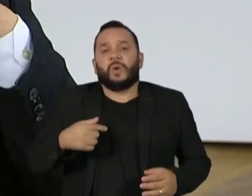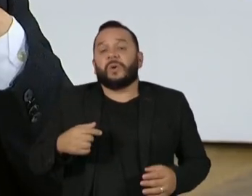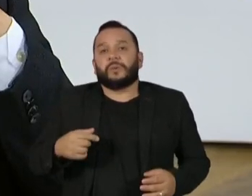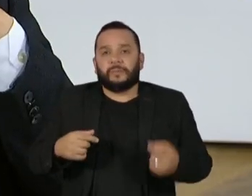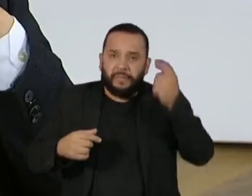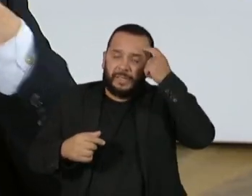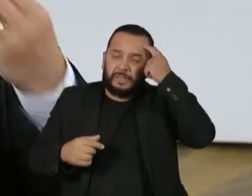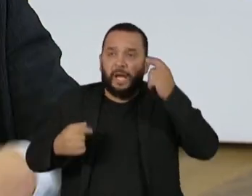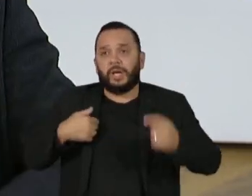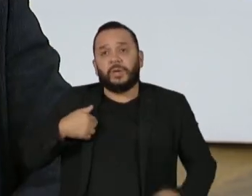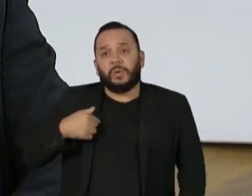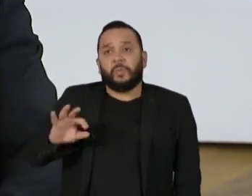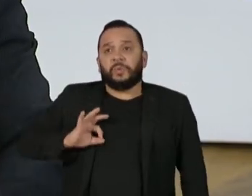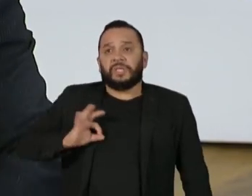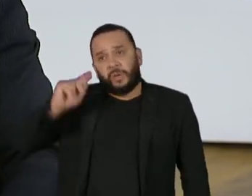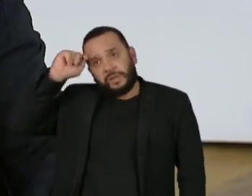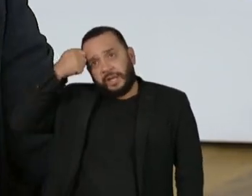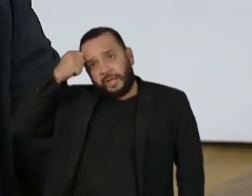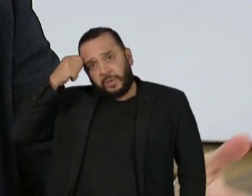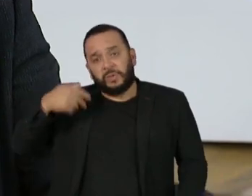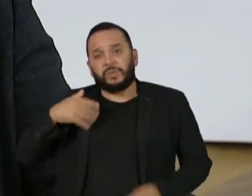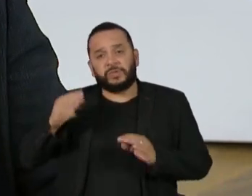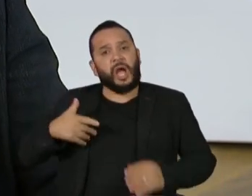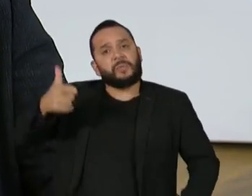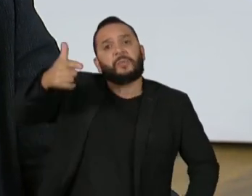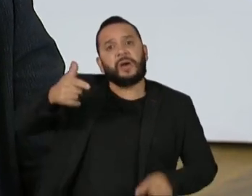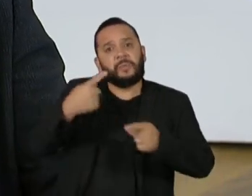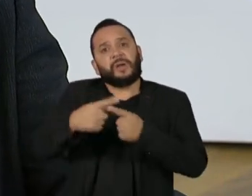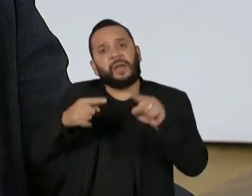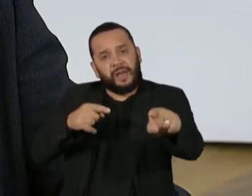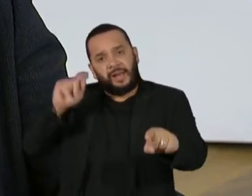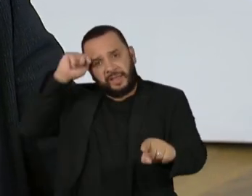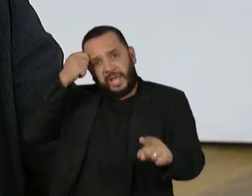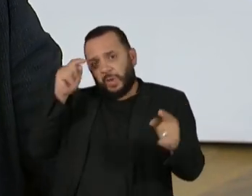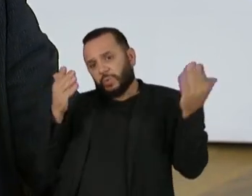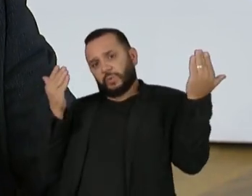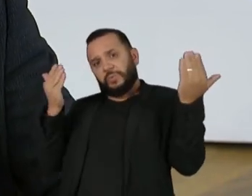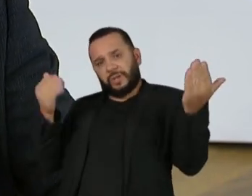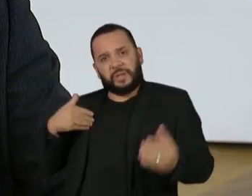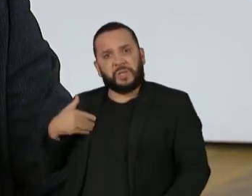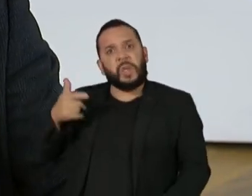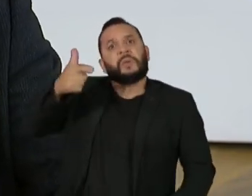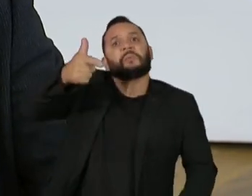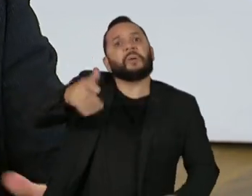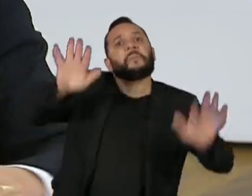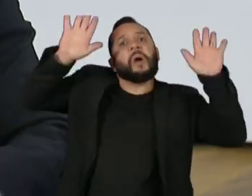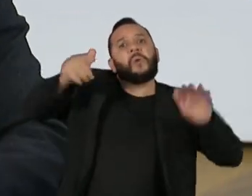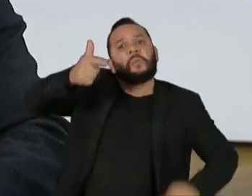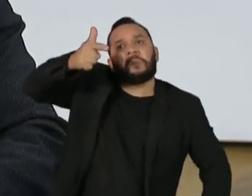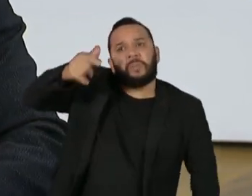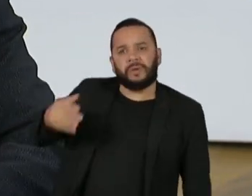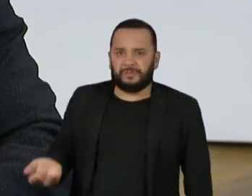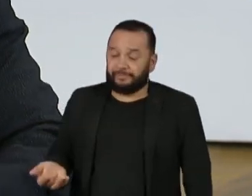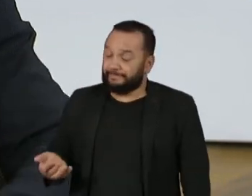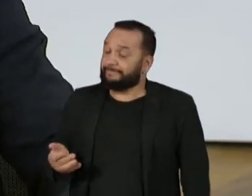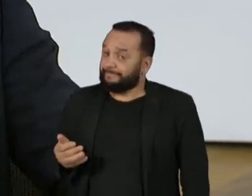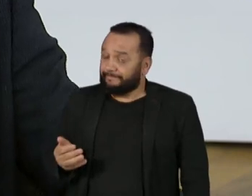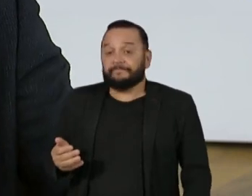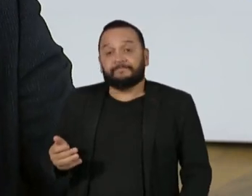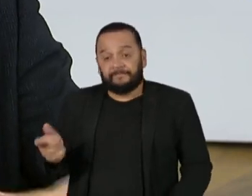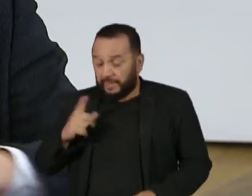que um policial negro aborda um outro indivíduo porque ele é negro a formação técnica claro que isso pode acontecer